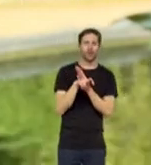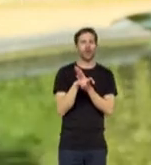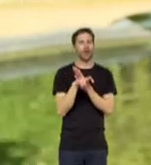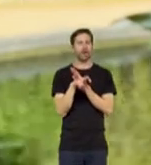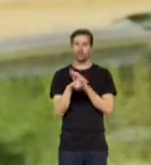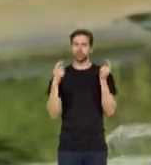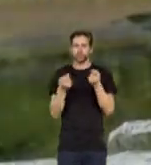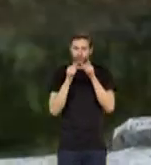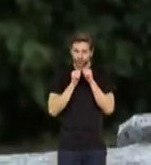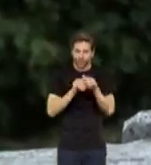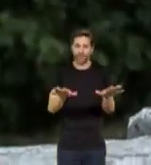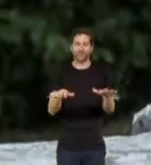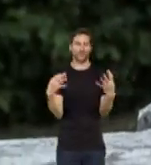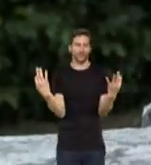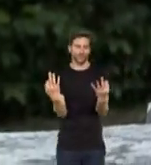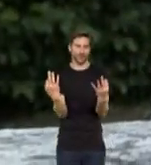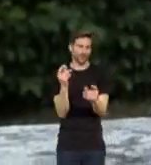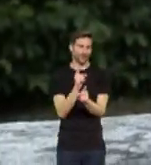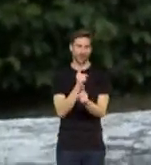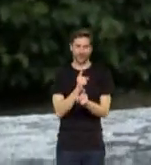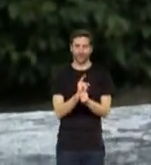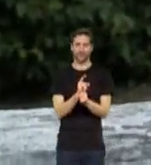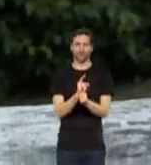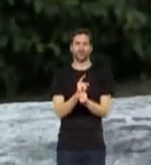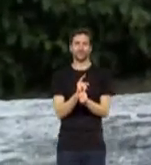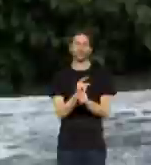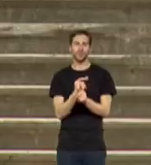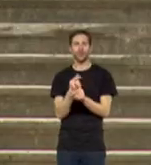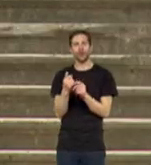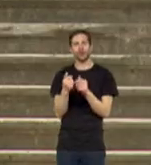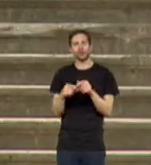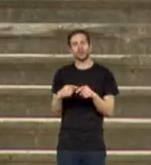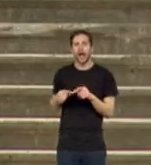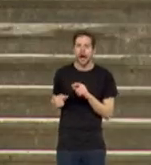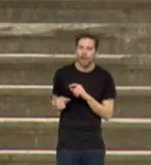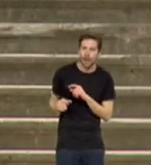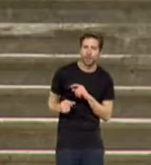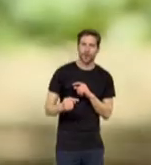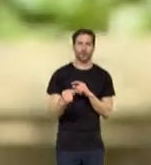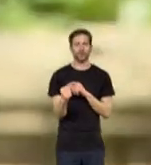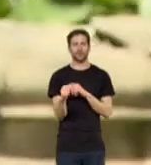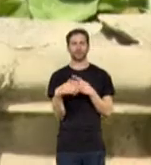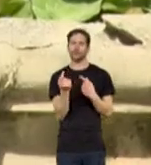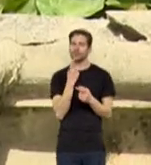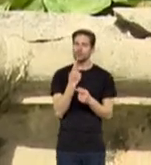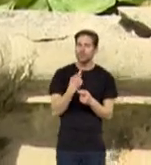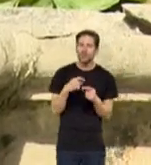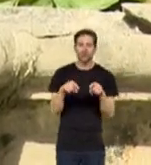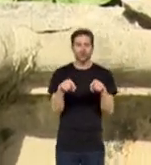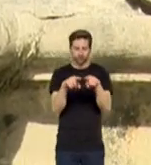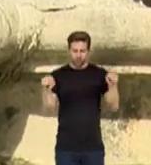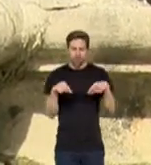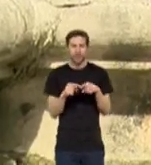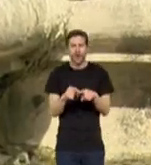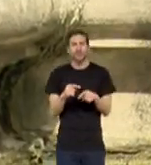continuo a divulgá-lo intensamente, não é? Portanto, esse acompanhamento é permanente e, de facto, quando me perguntou qual seria o